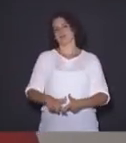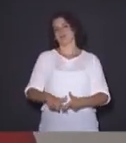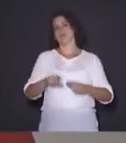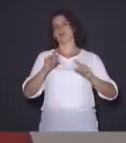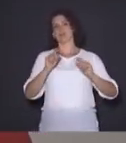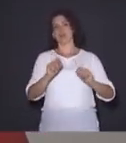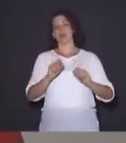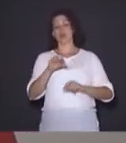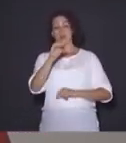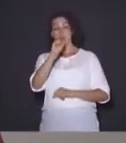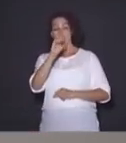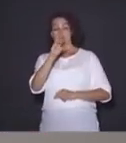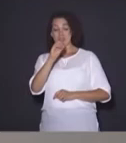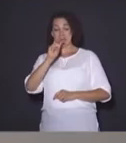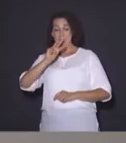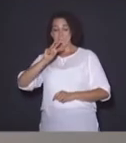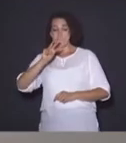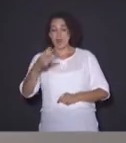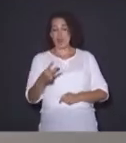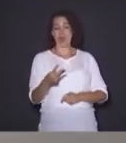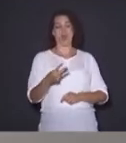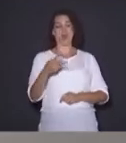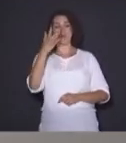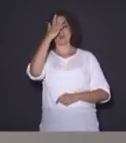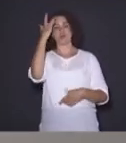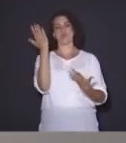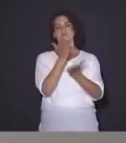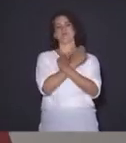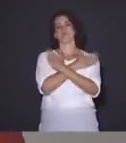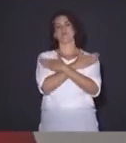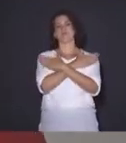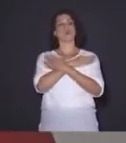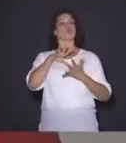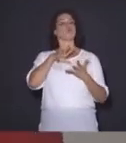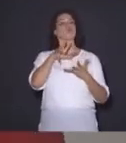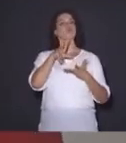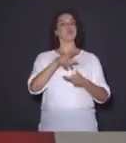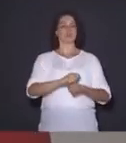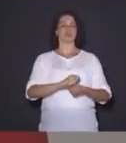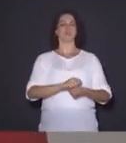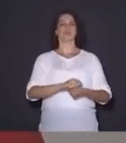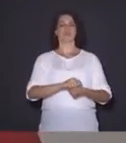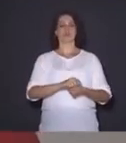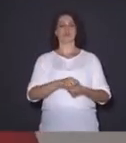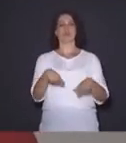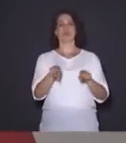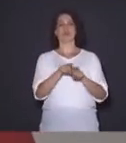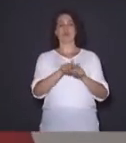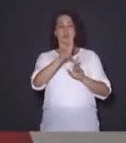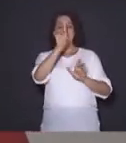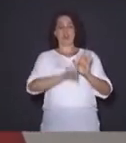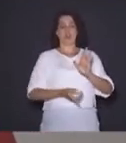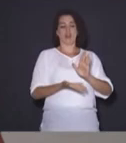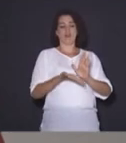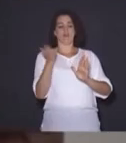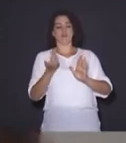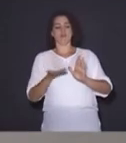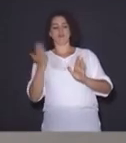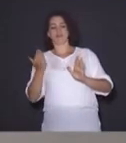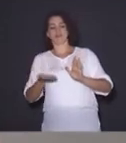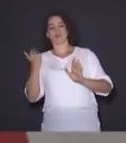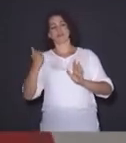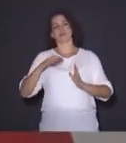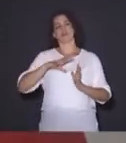de 80 milhões de empregos em todo o mundo e retirada de direito em todo o mundo no